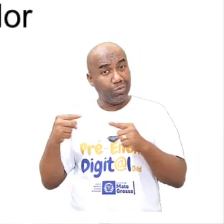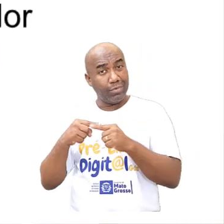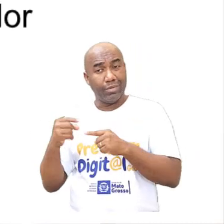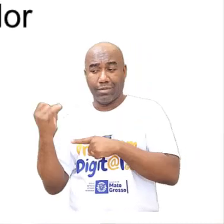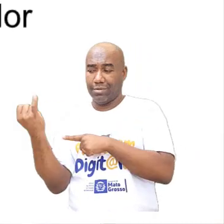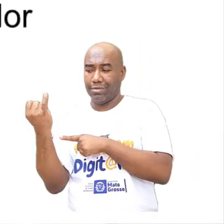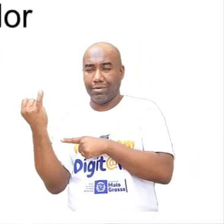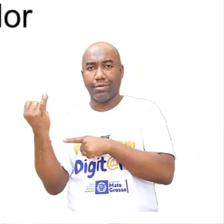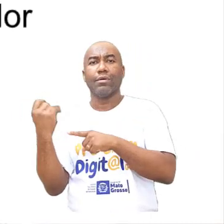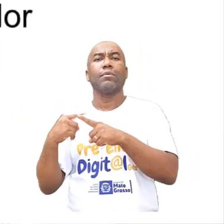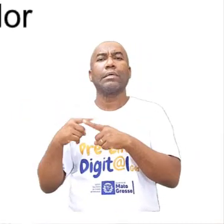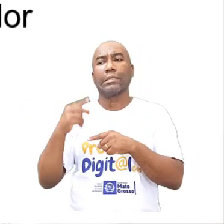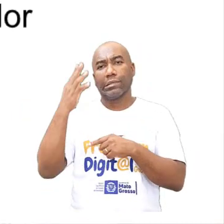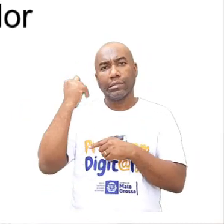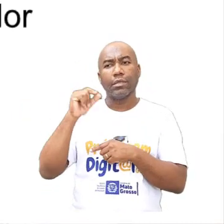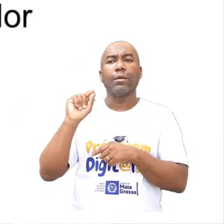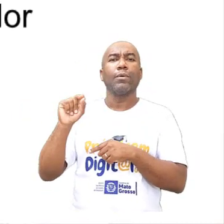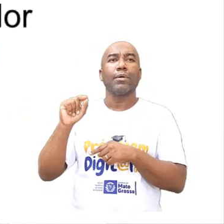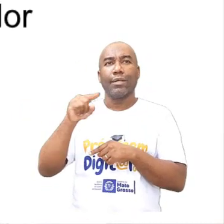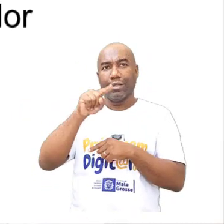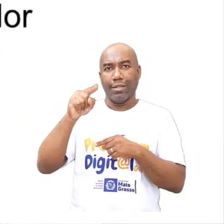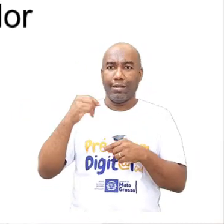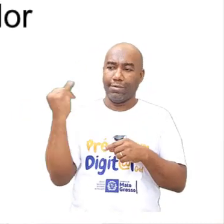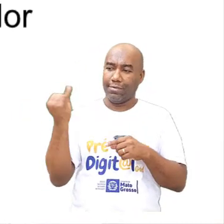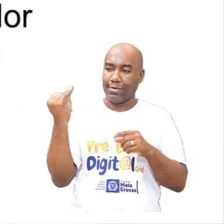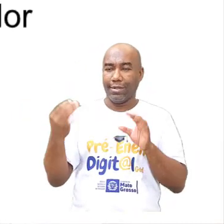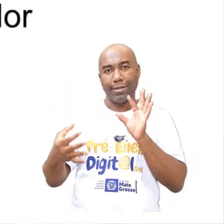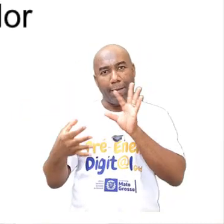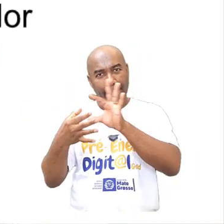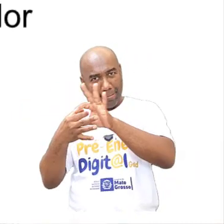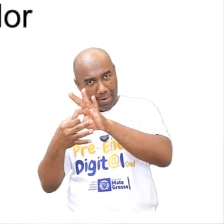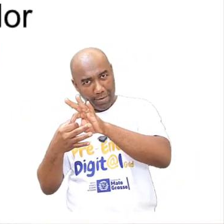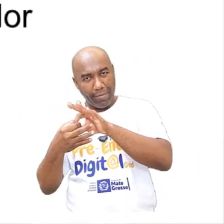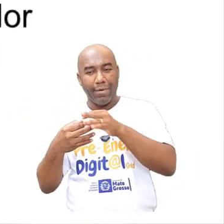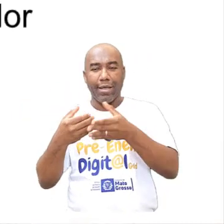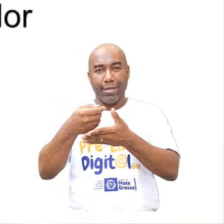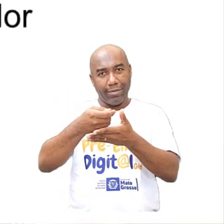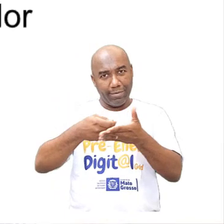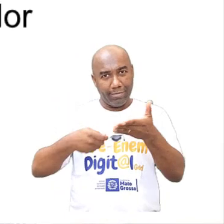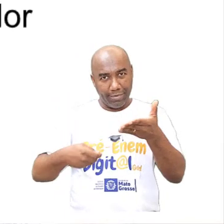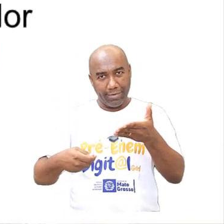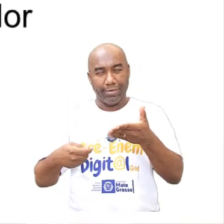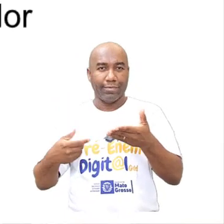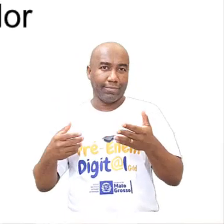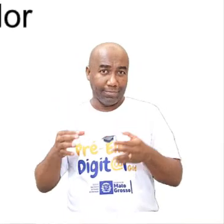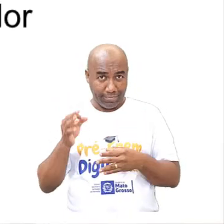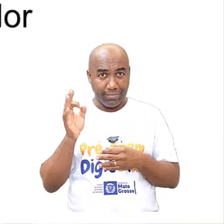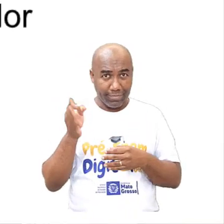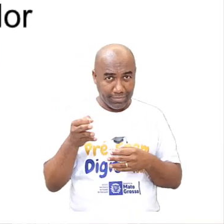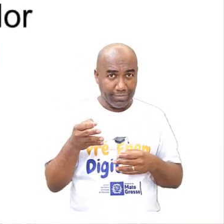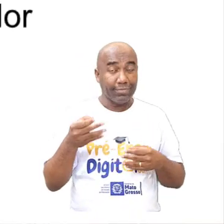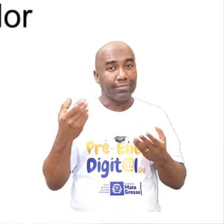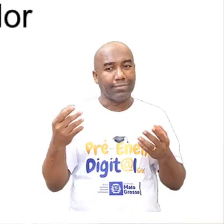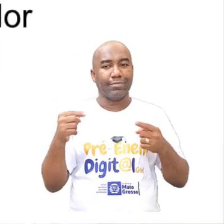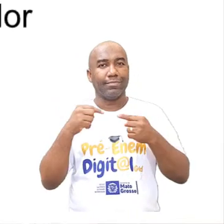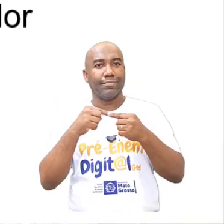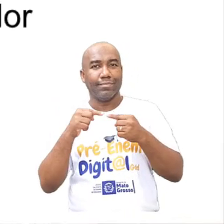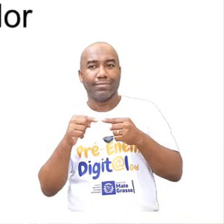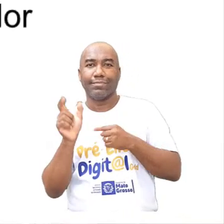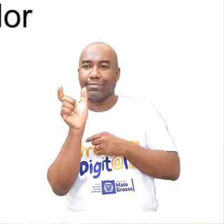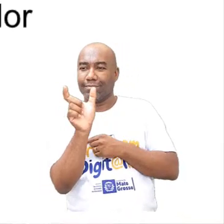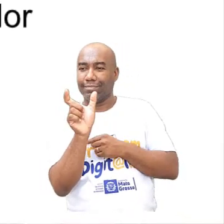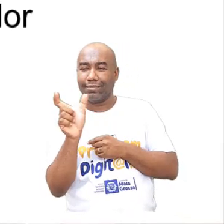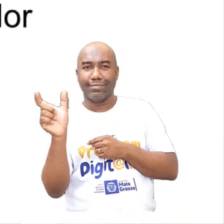Comunidade escolar e a sociedade no geral, por consequente, conscientizem-se. Eu disse que essa